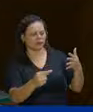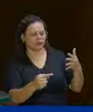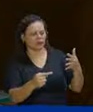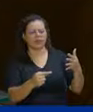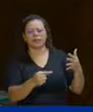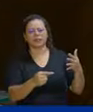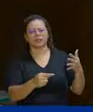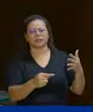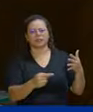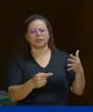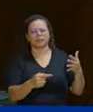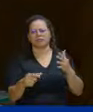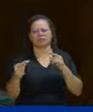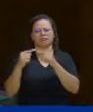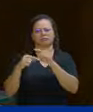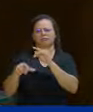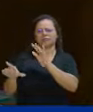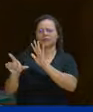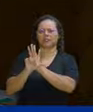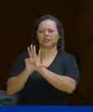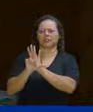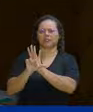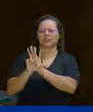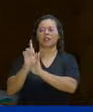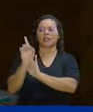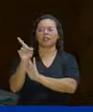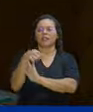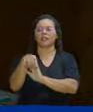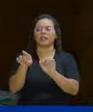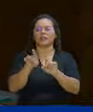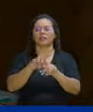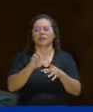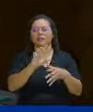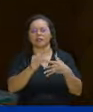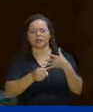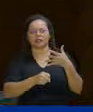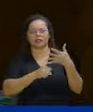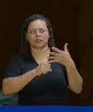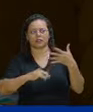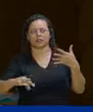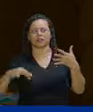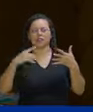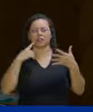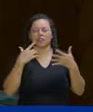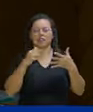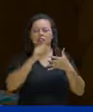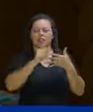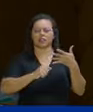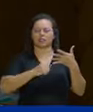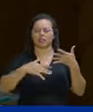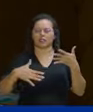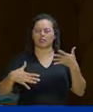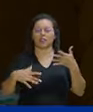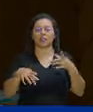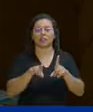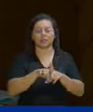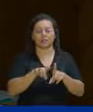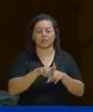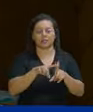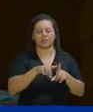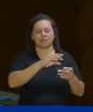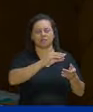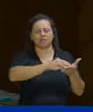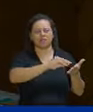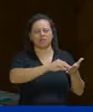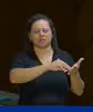se harmoniza com a legislação de regência nem com a jurisprudência eleitoral, visto que inexiste fundamento